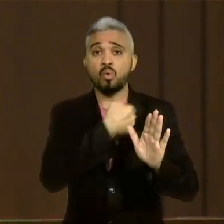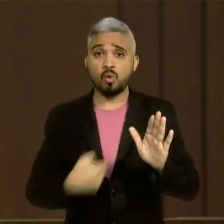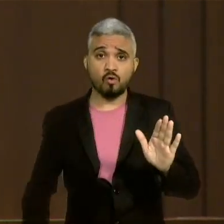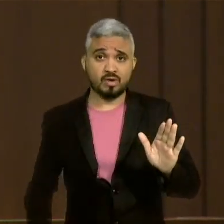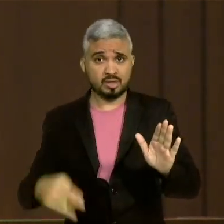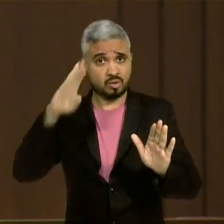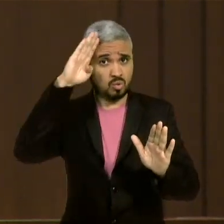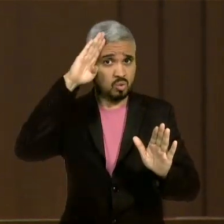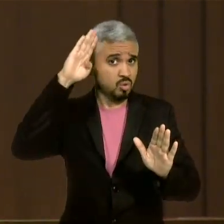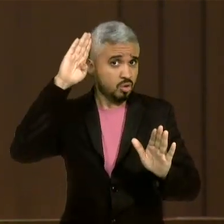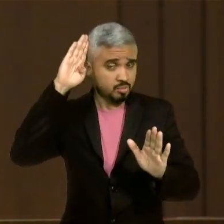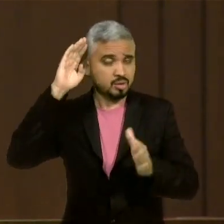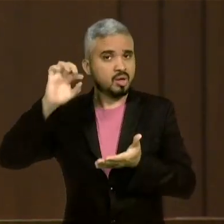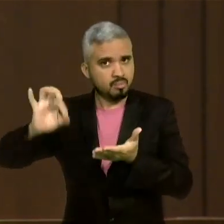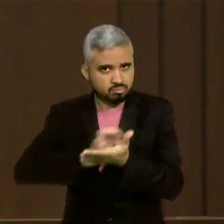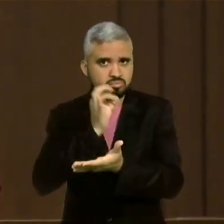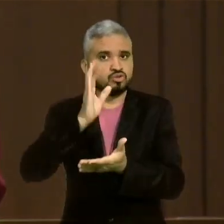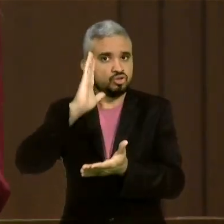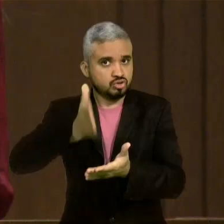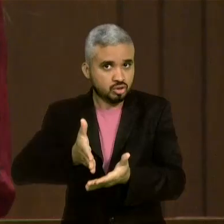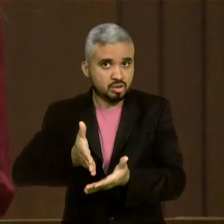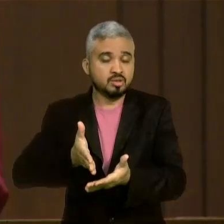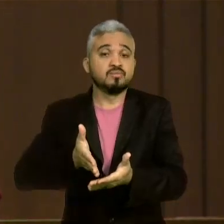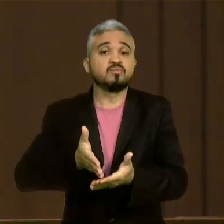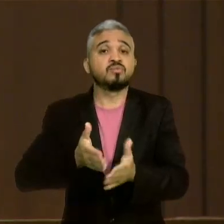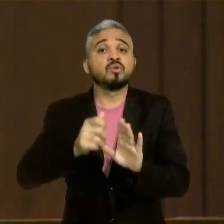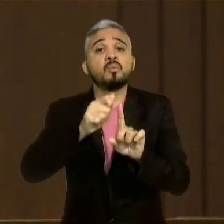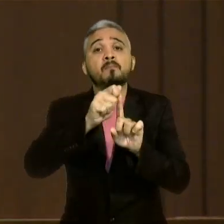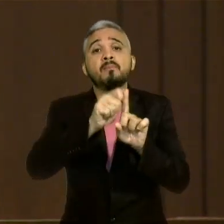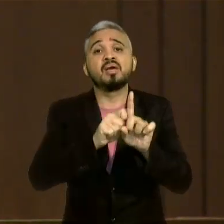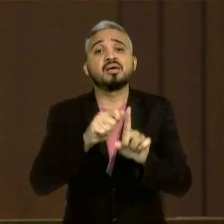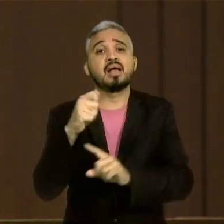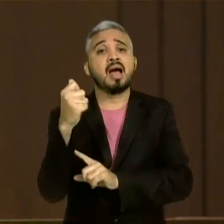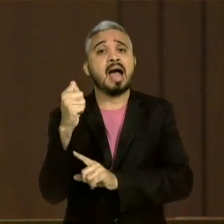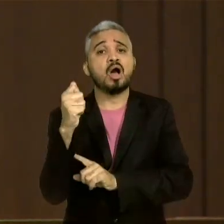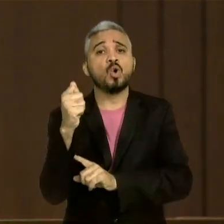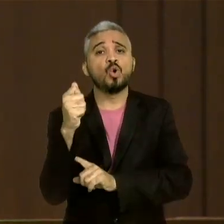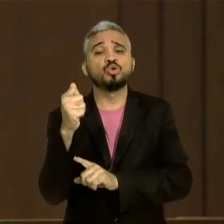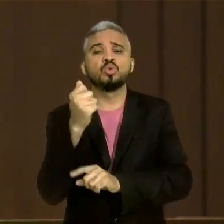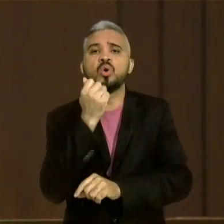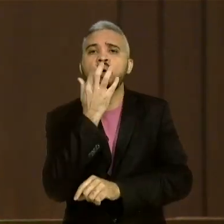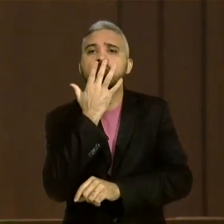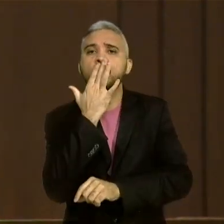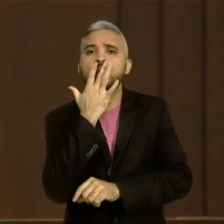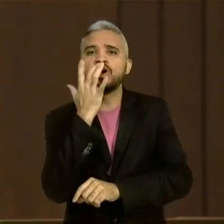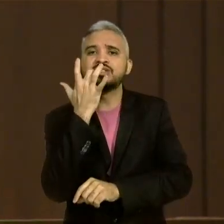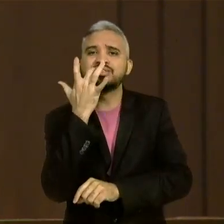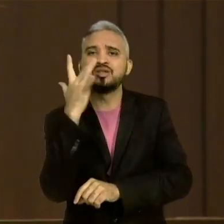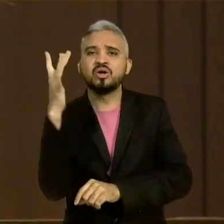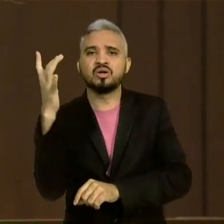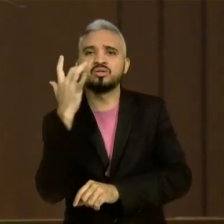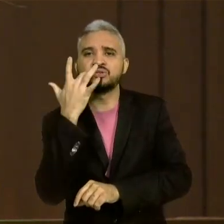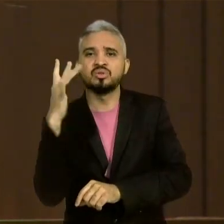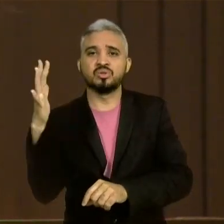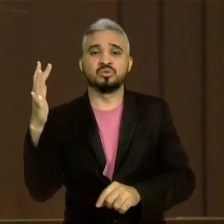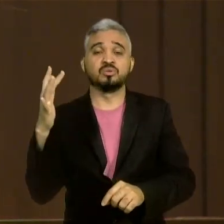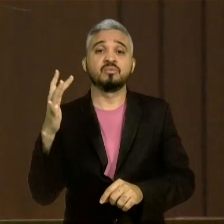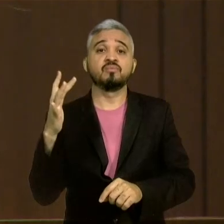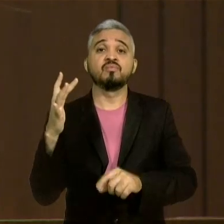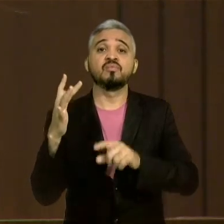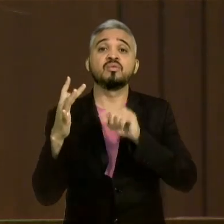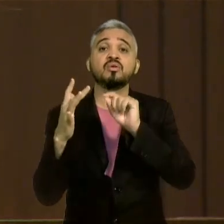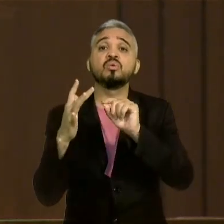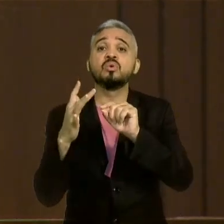Agosto Dourado, que seria o mês de incentivo à amamentação no nosso